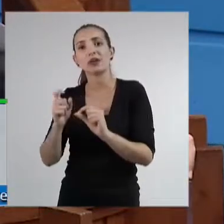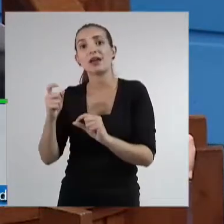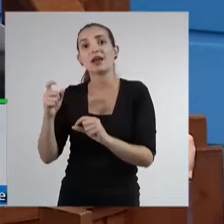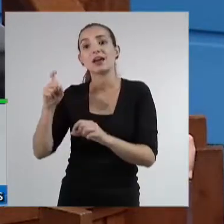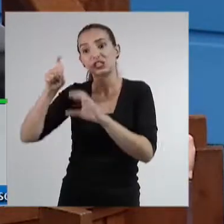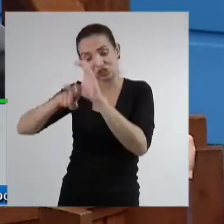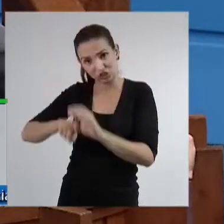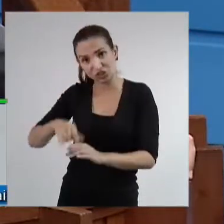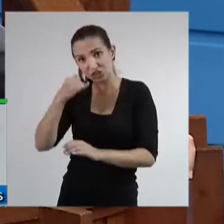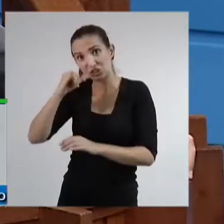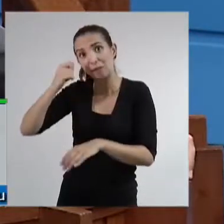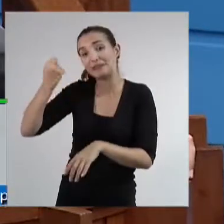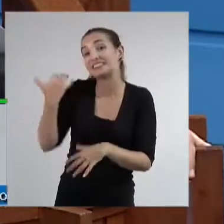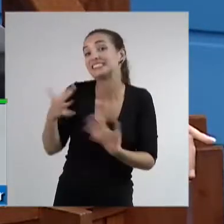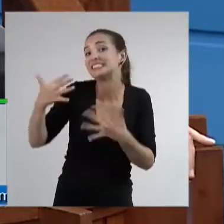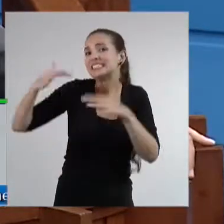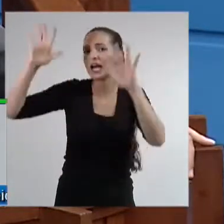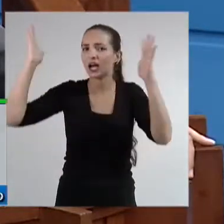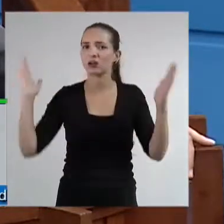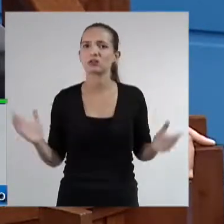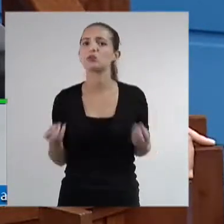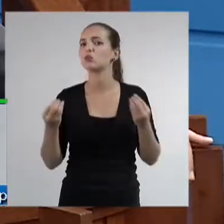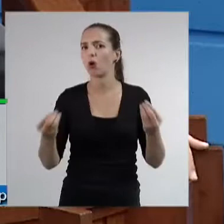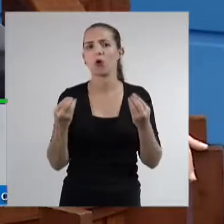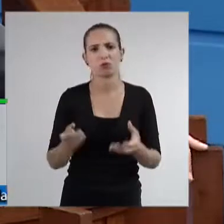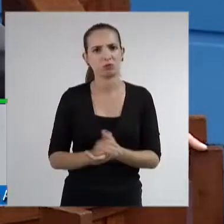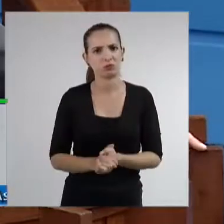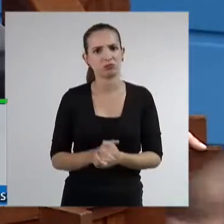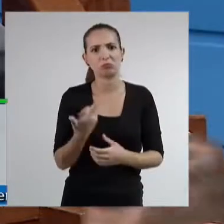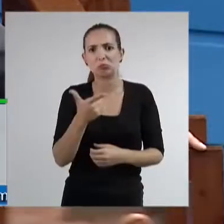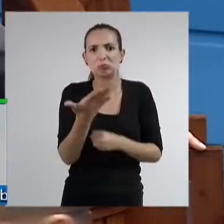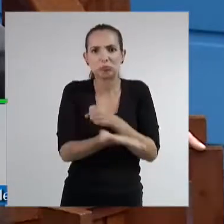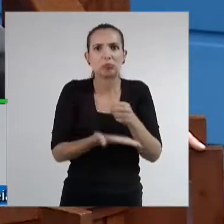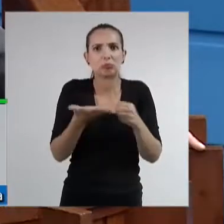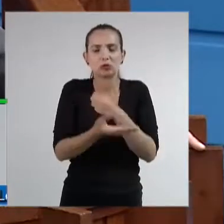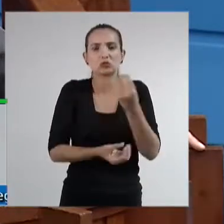Não há nada plausível para a gente aceitar